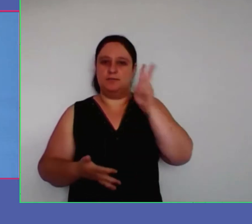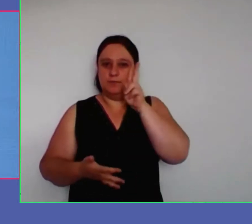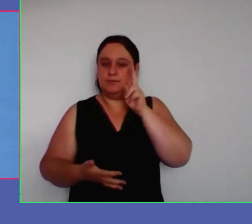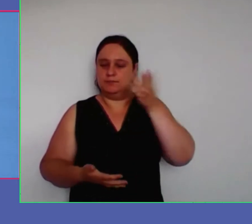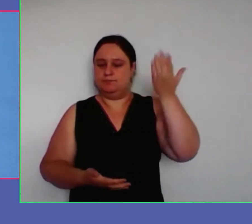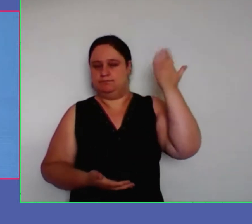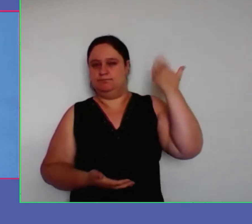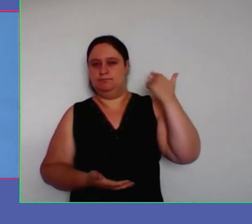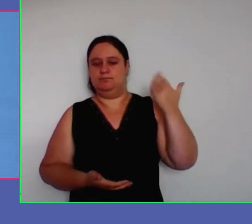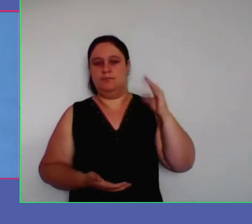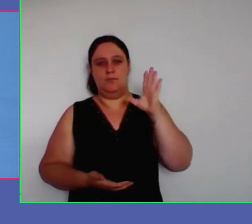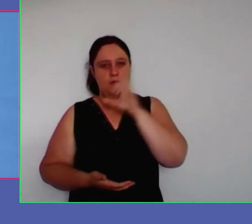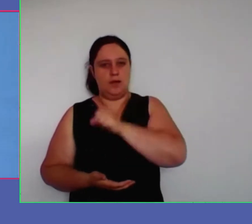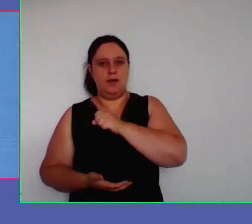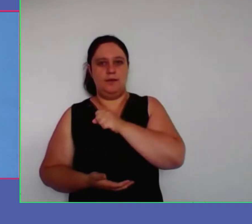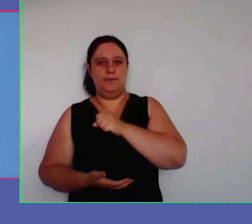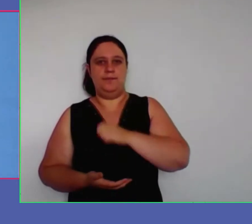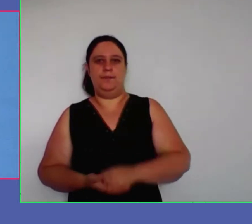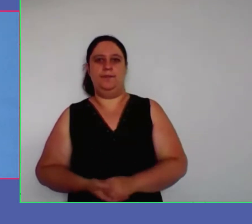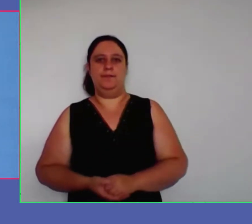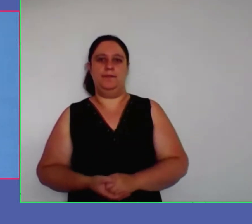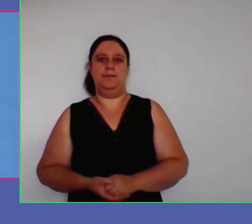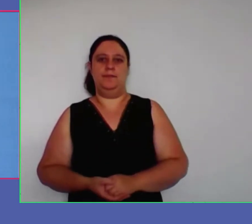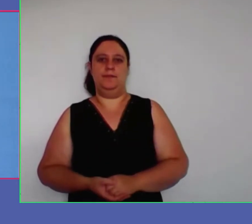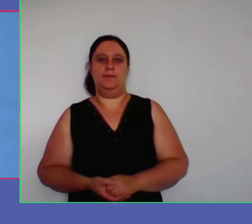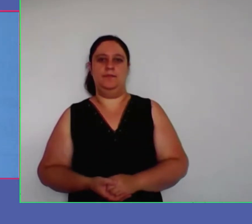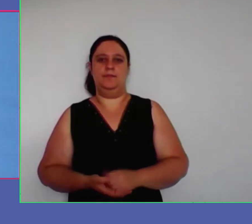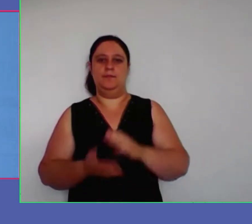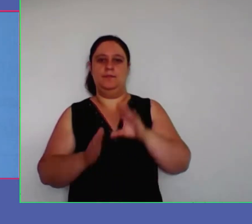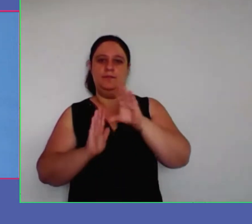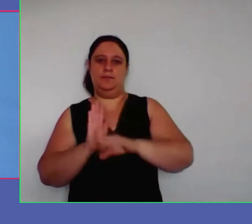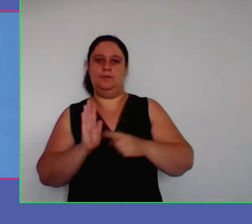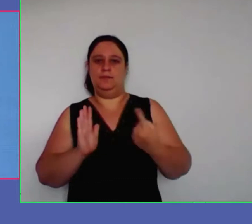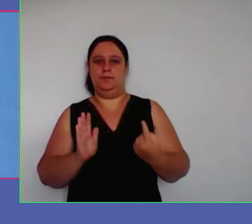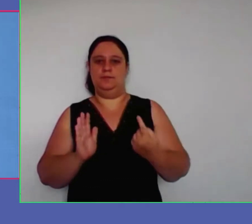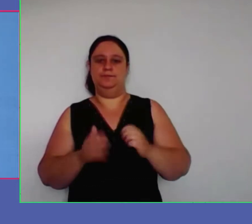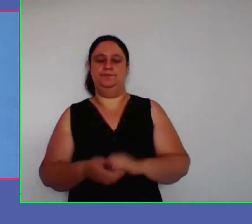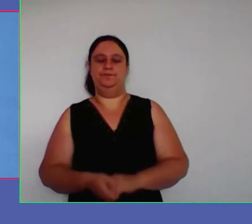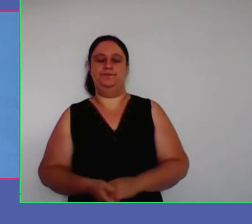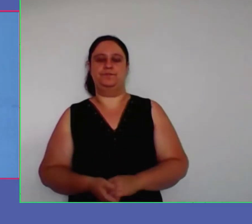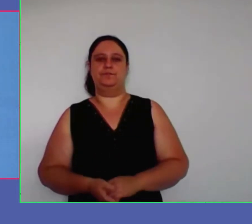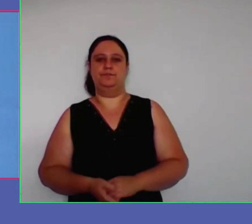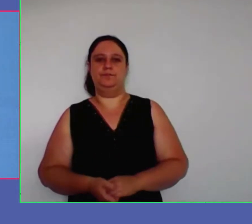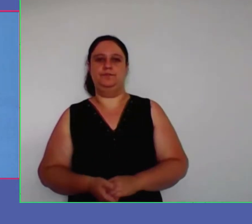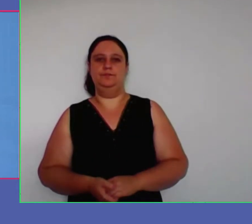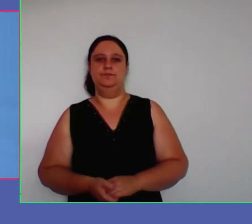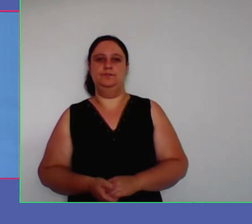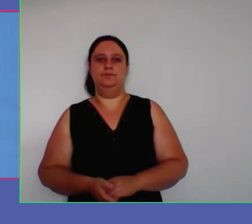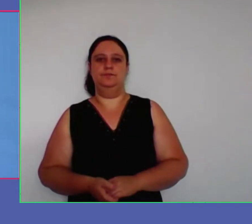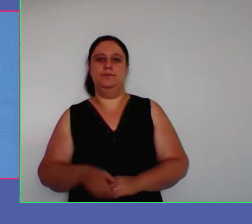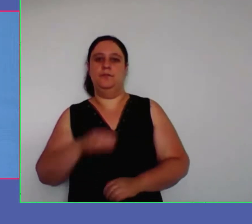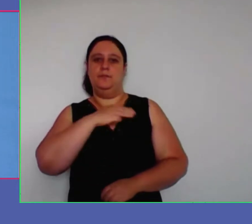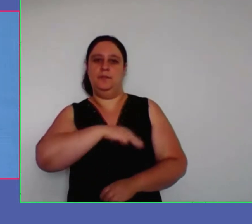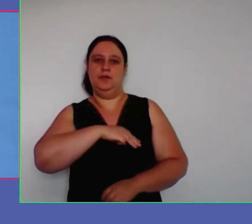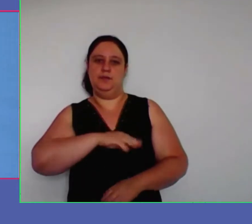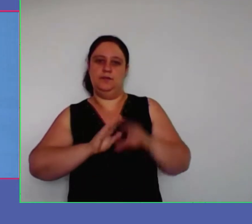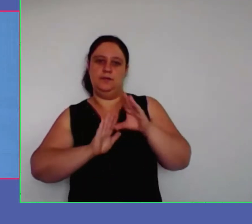rapidamente, a partir do capítulo 1. Então, de Mateus, capítulos 1 e